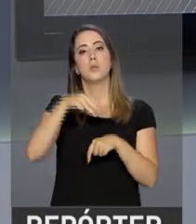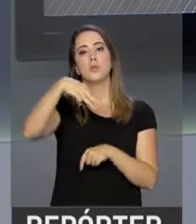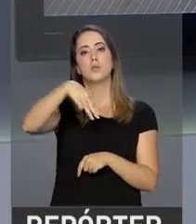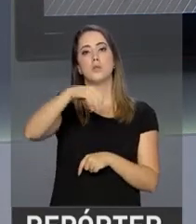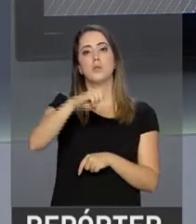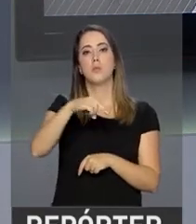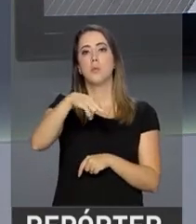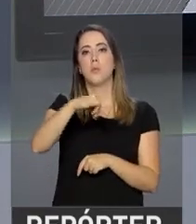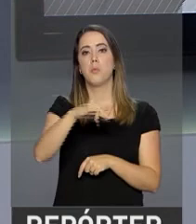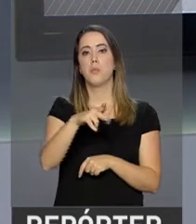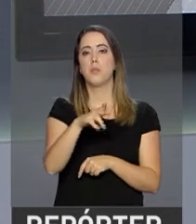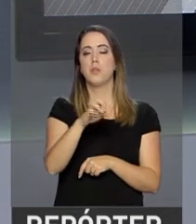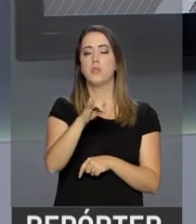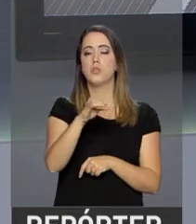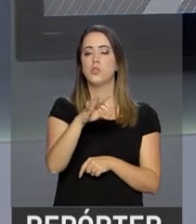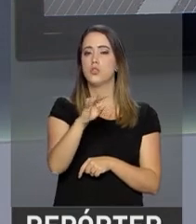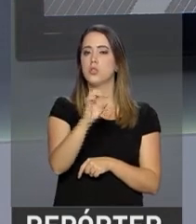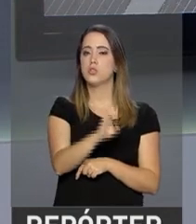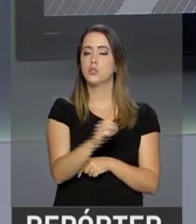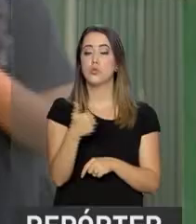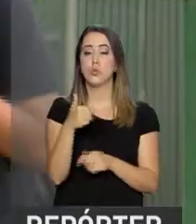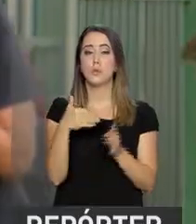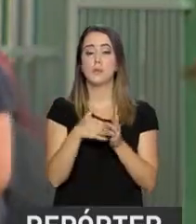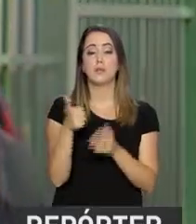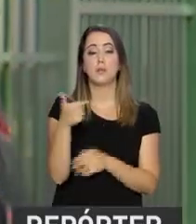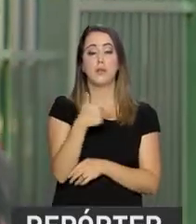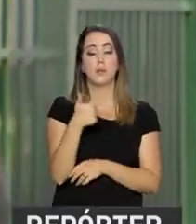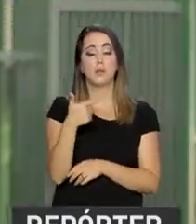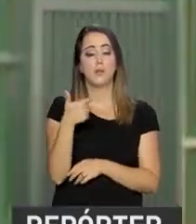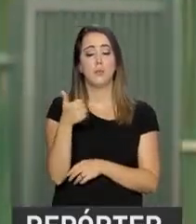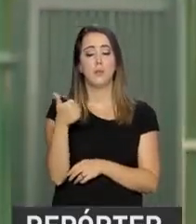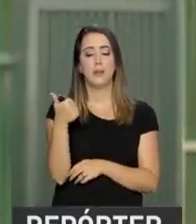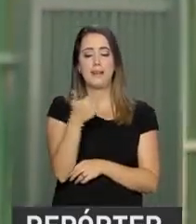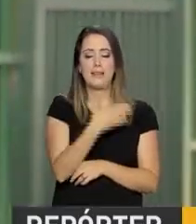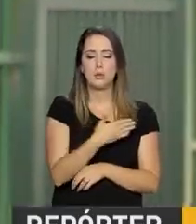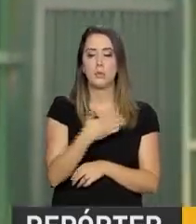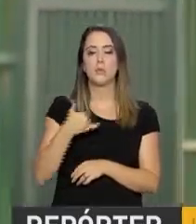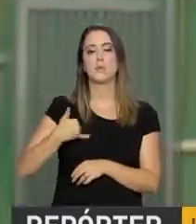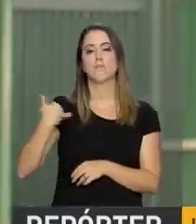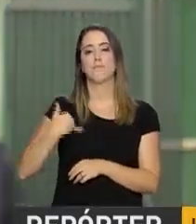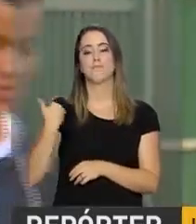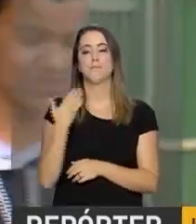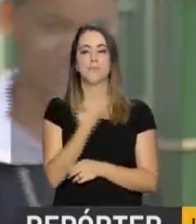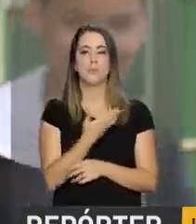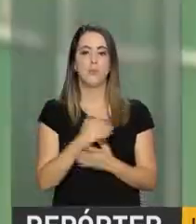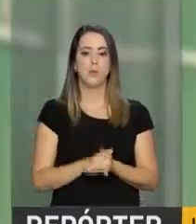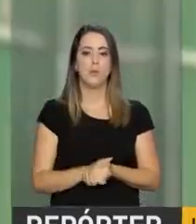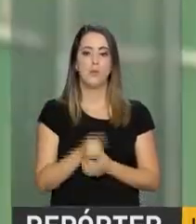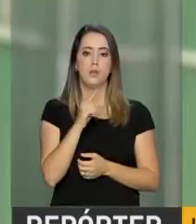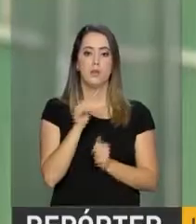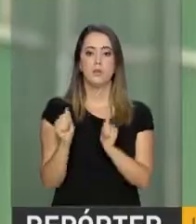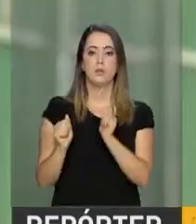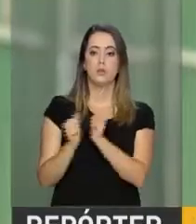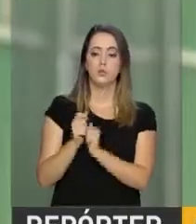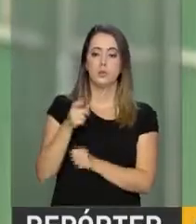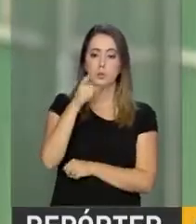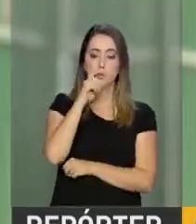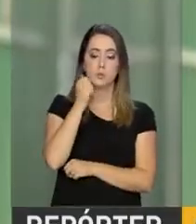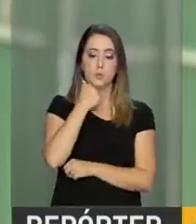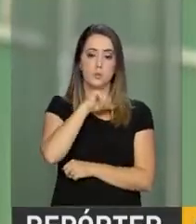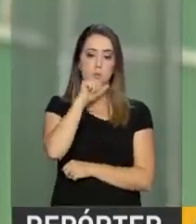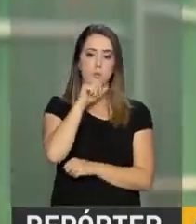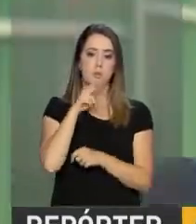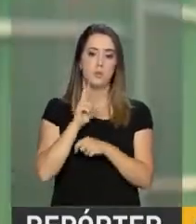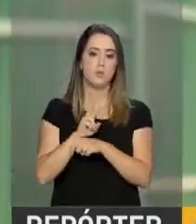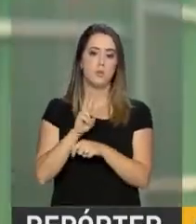jovens de 11 a 14 anos de idade mas foi com os pais ao posto se proteger contra o hpv e